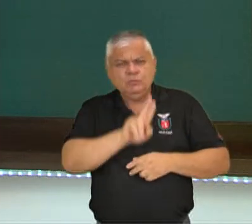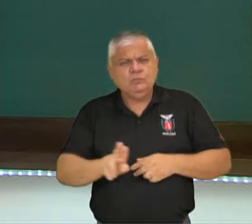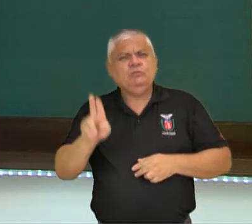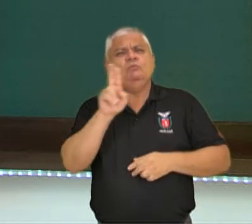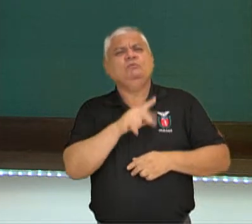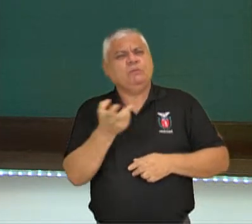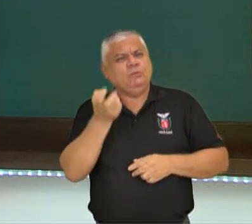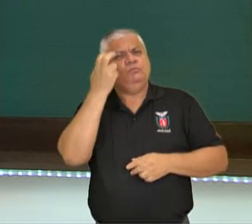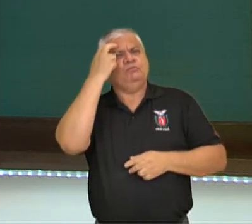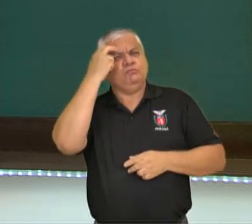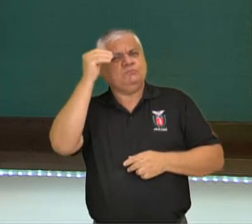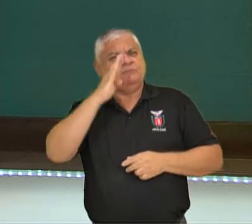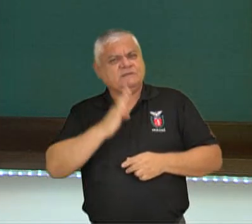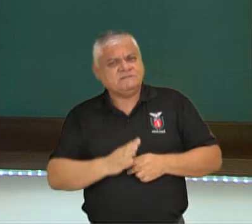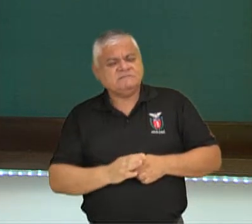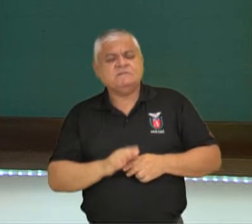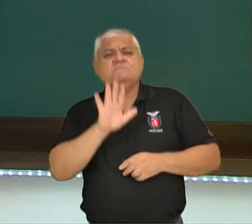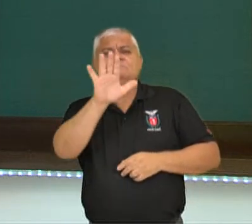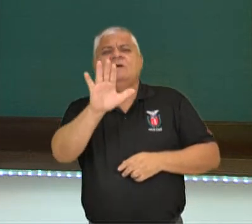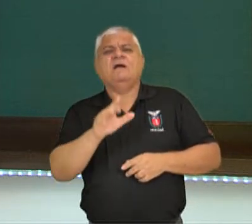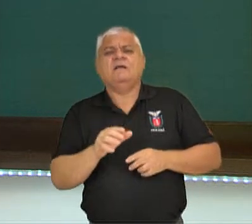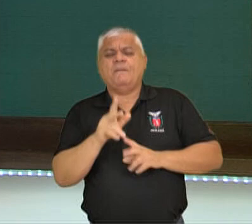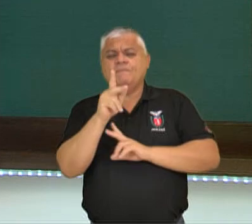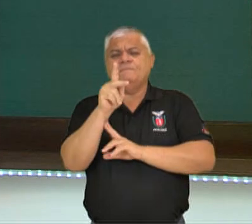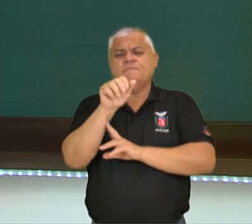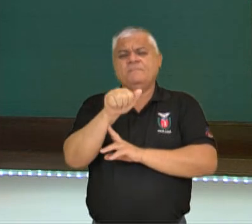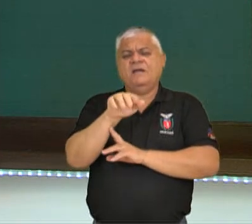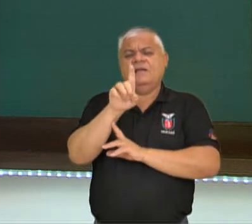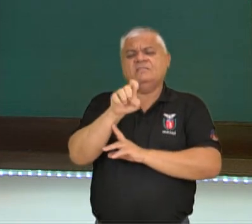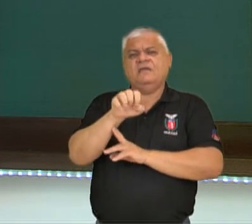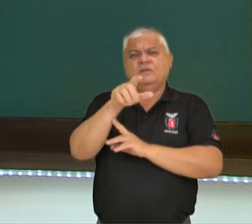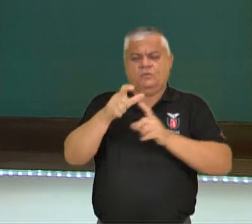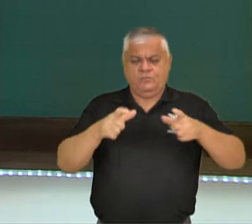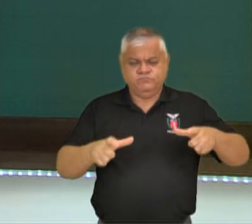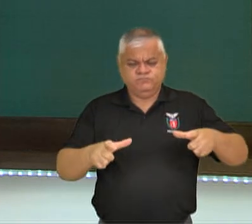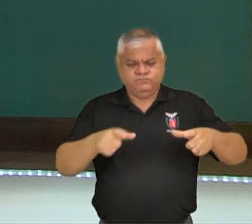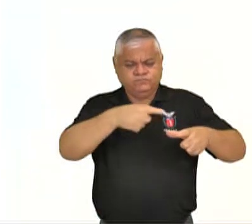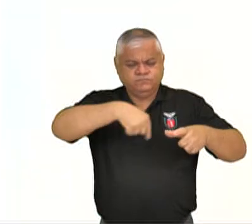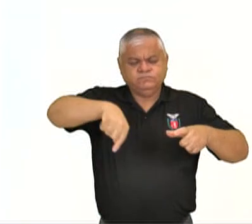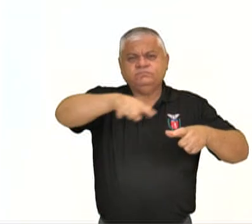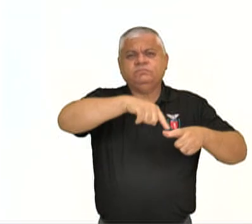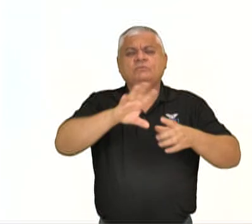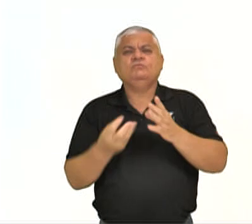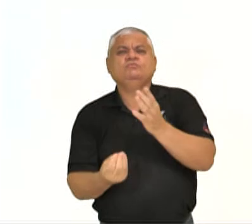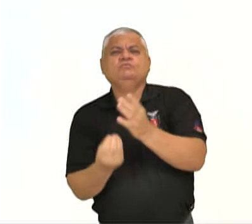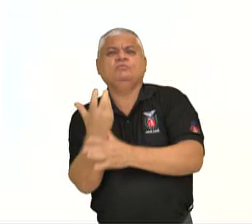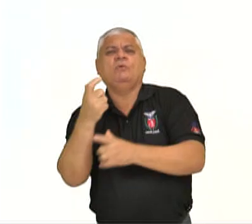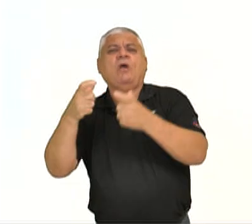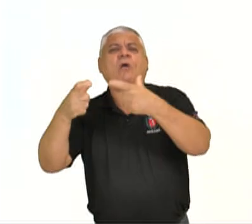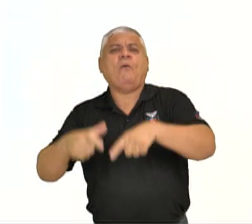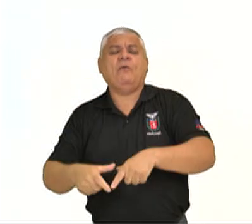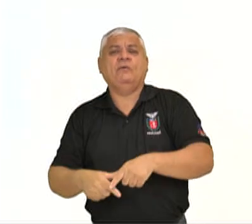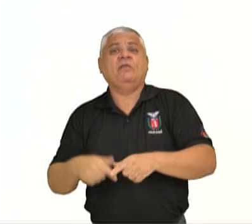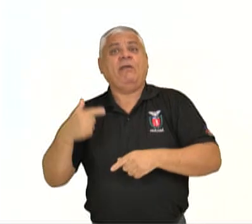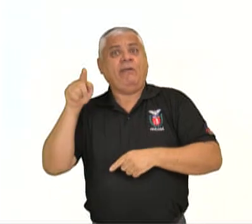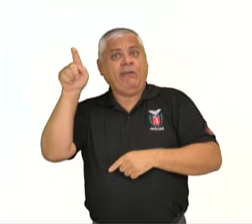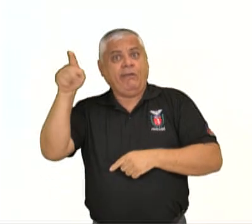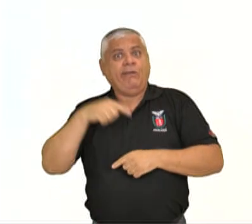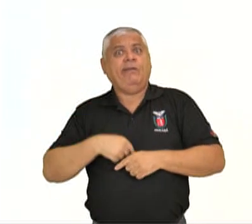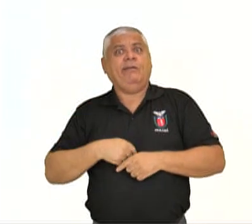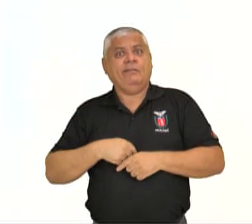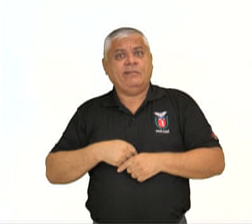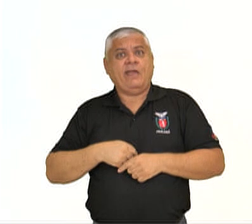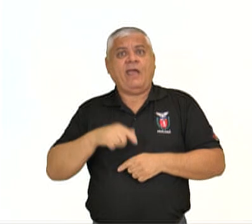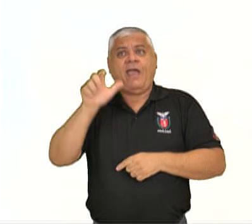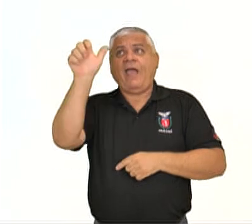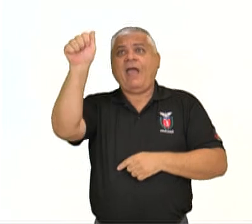na cultura brasileira. Mas qual é a origem do pandeiro? Olha lá, o pandeiro é de origem asiática